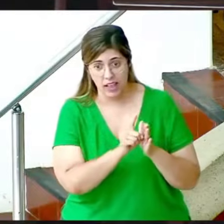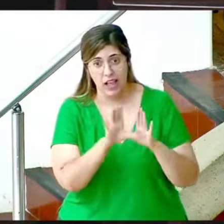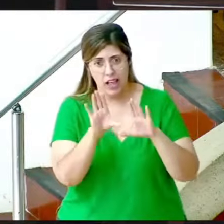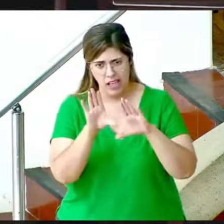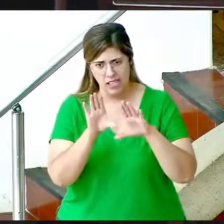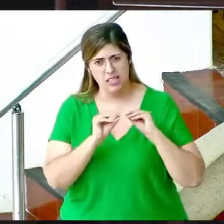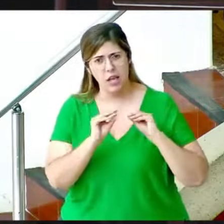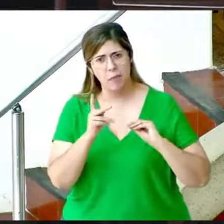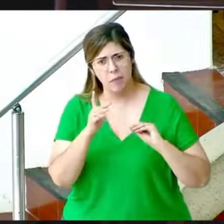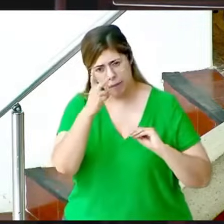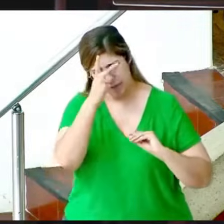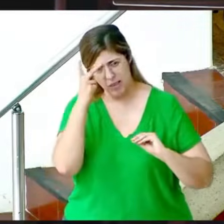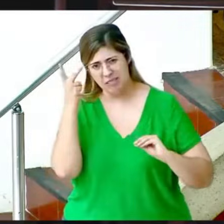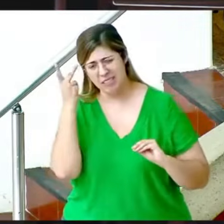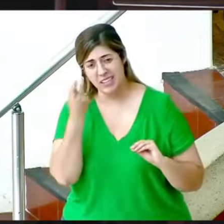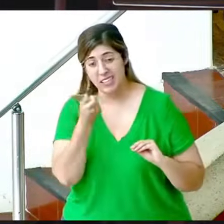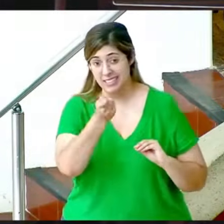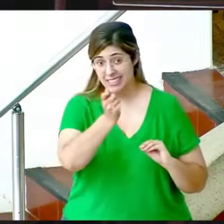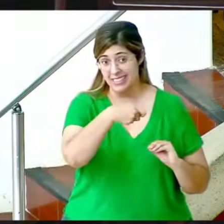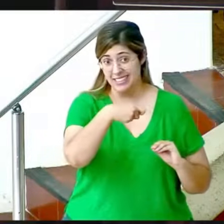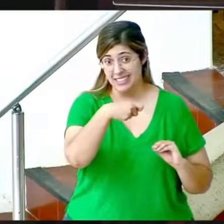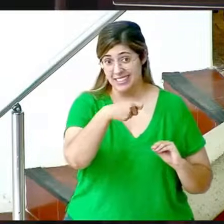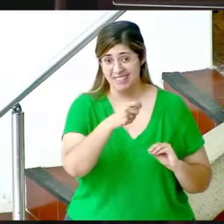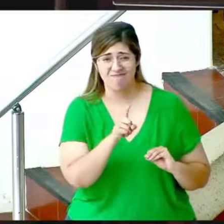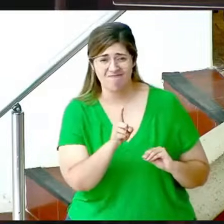Sim, não,